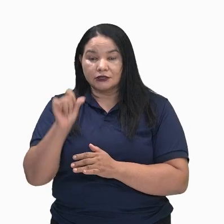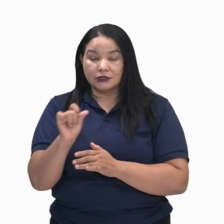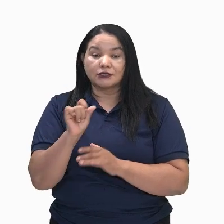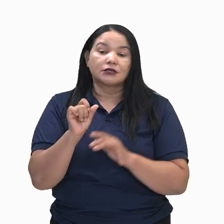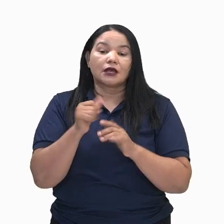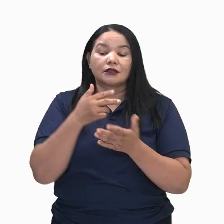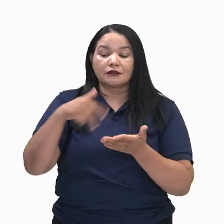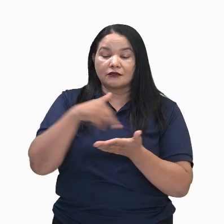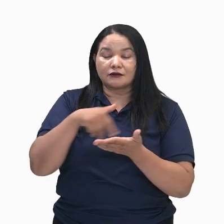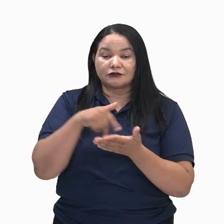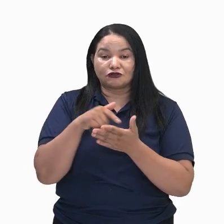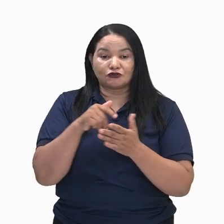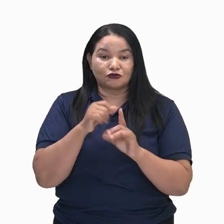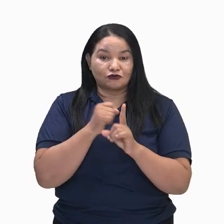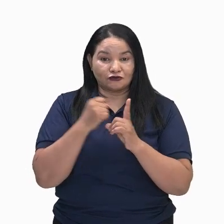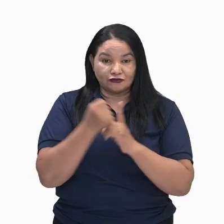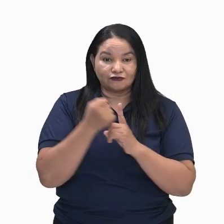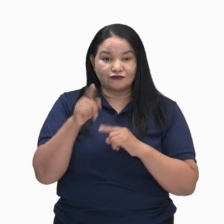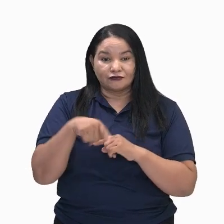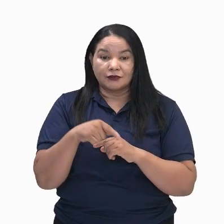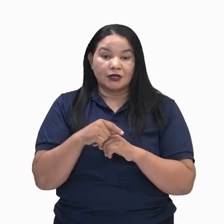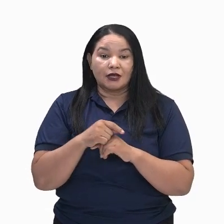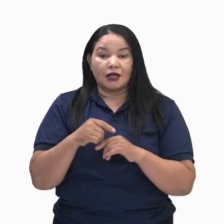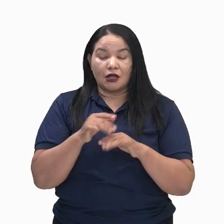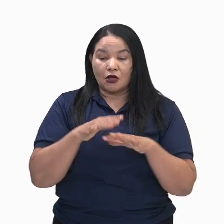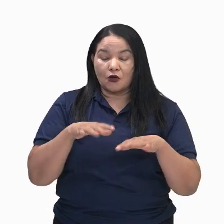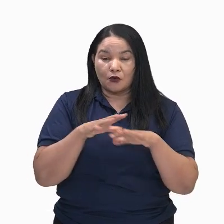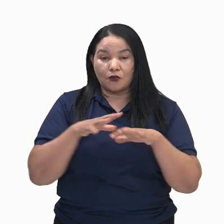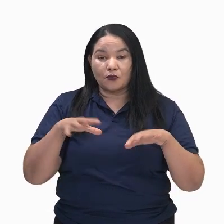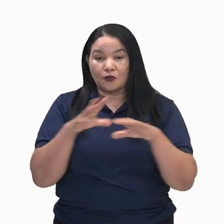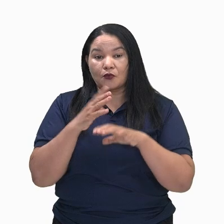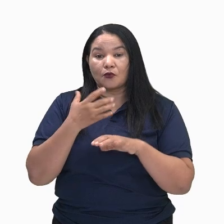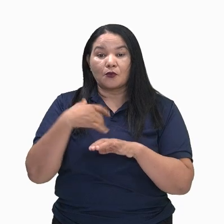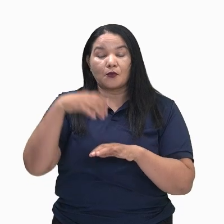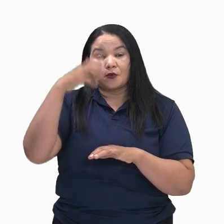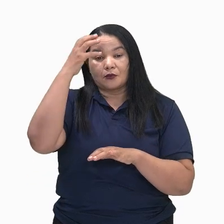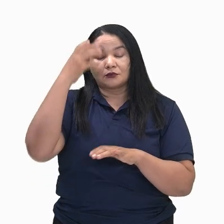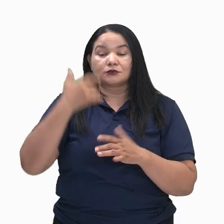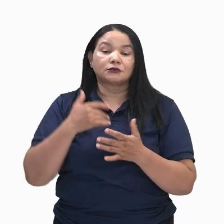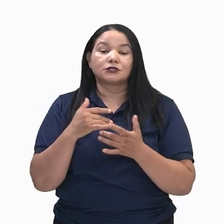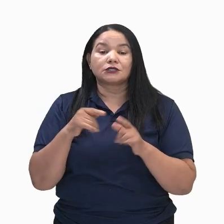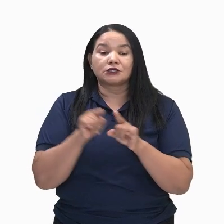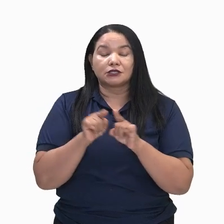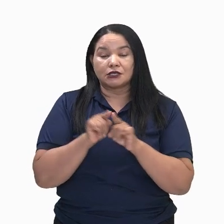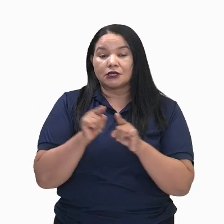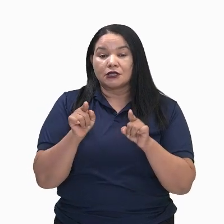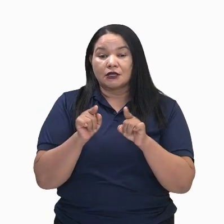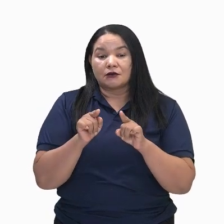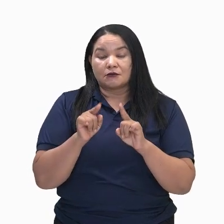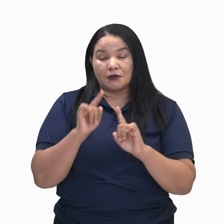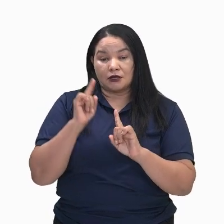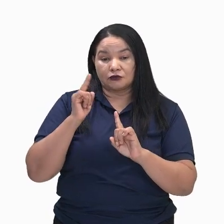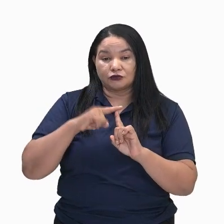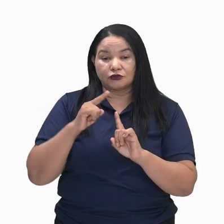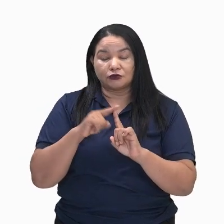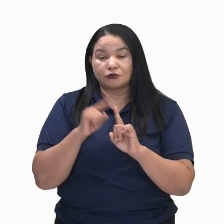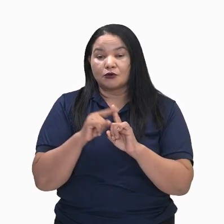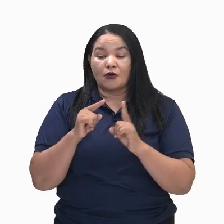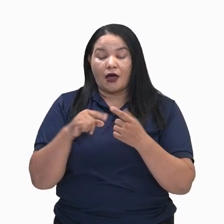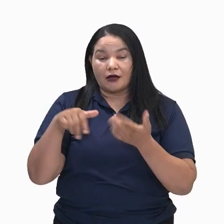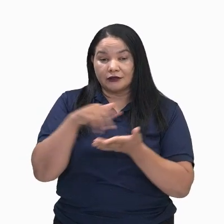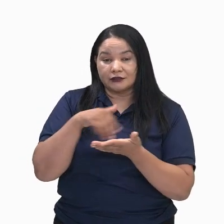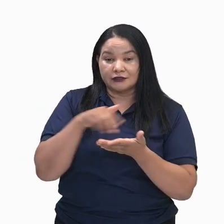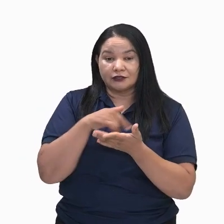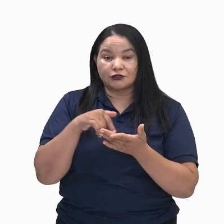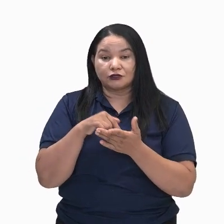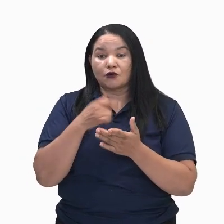Era um tipo de lazer cultuado pela nobreza europeia. Segundo historiadores, as danças de casais tornaram-se